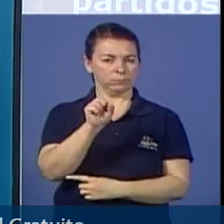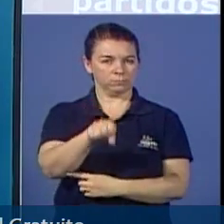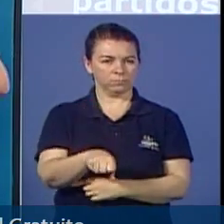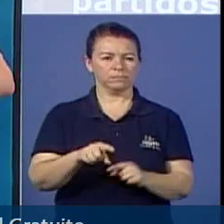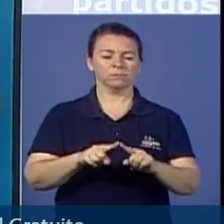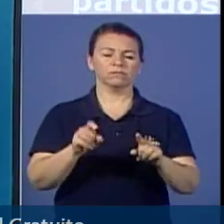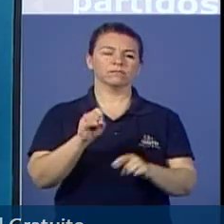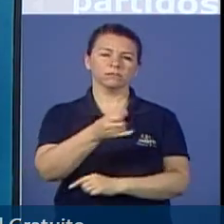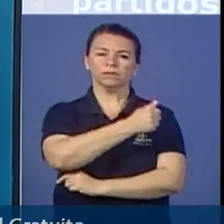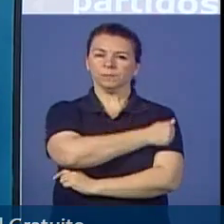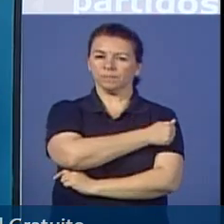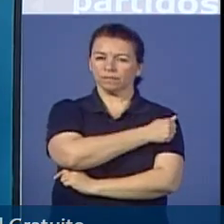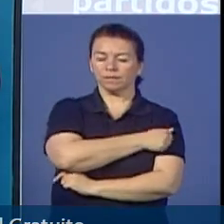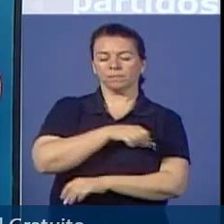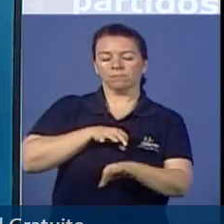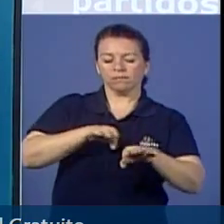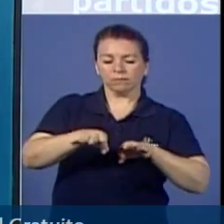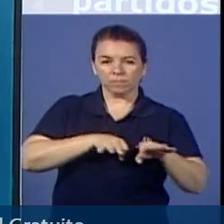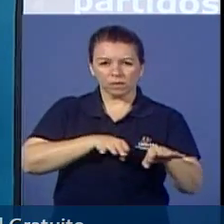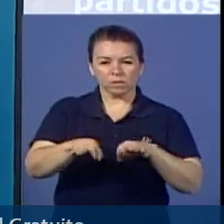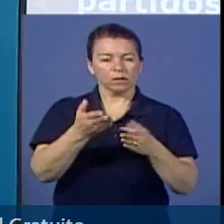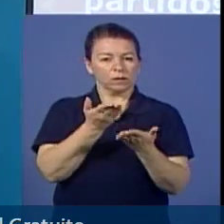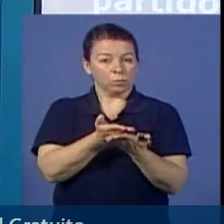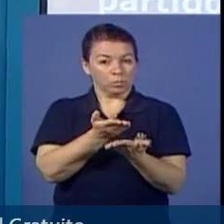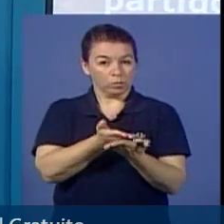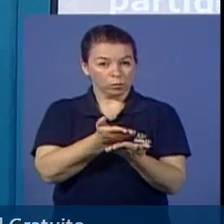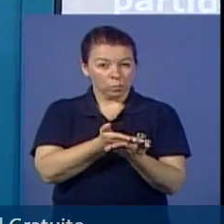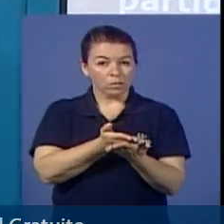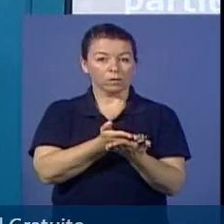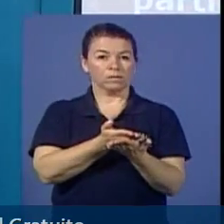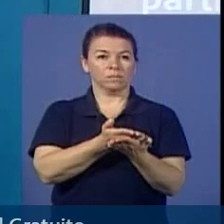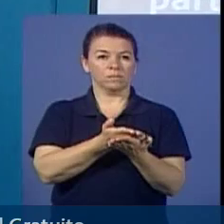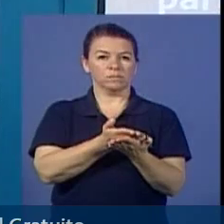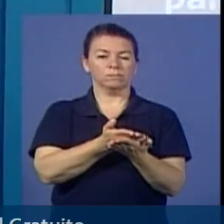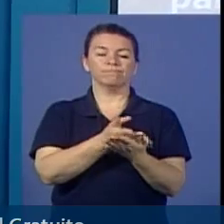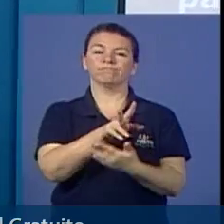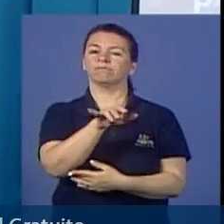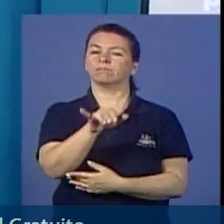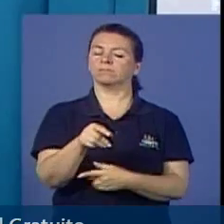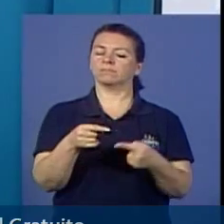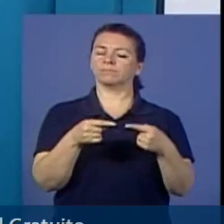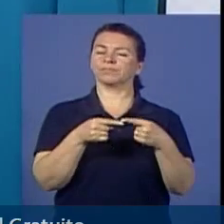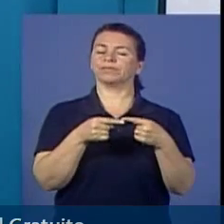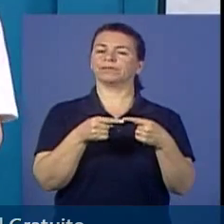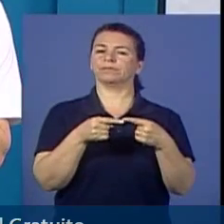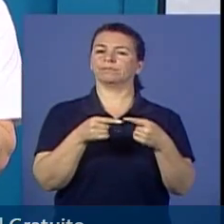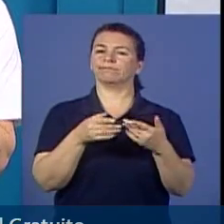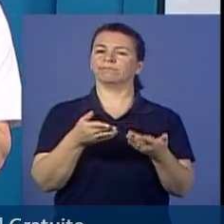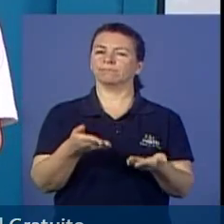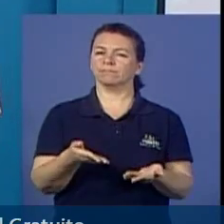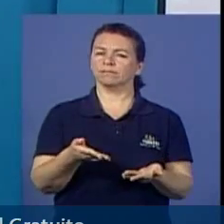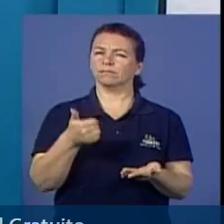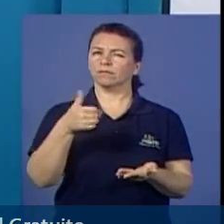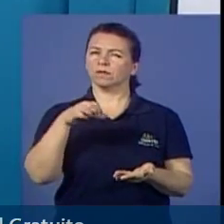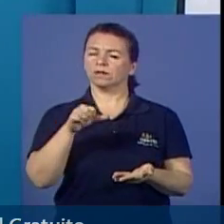o aluno, ele se preparou. Se ele estudou. Ele vai ligar algumas coisinhas. 64,